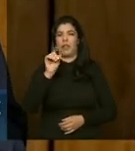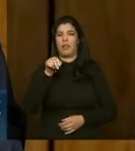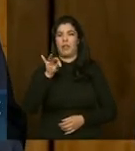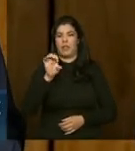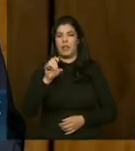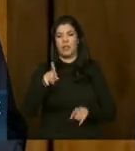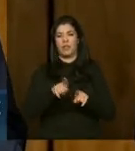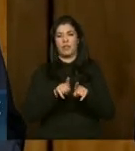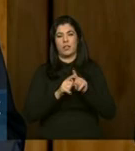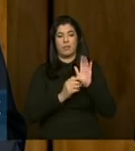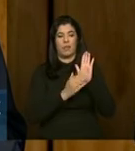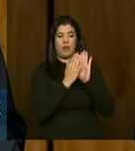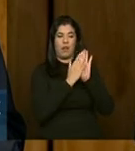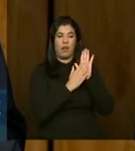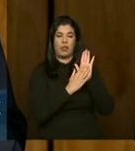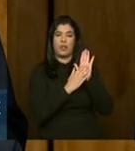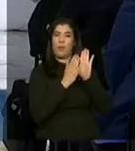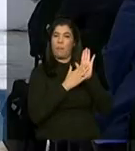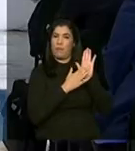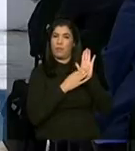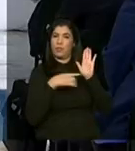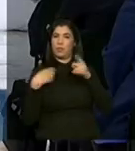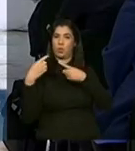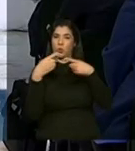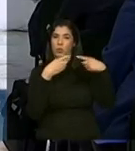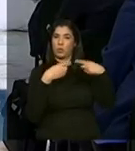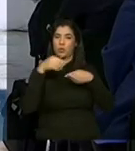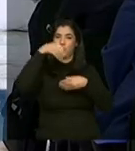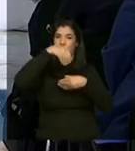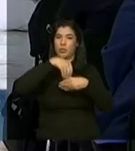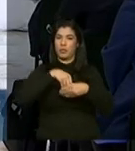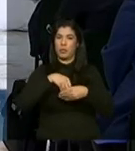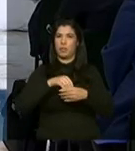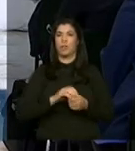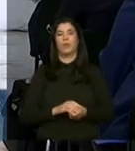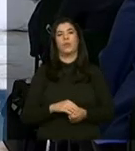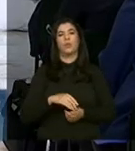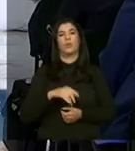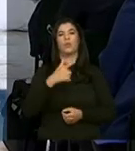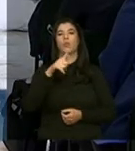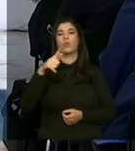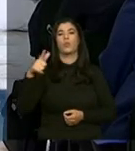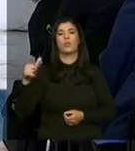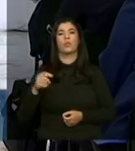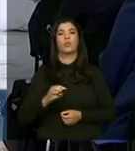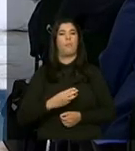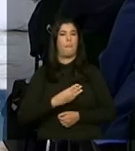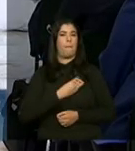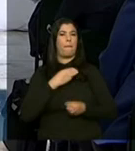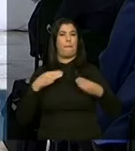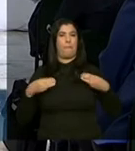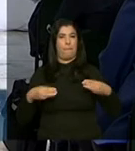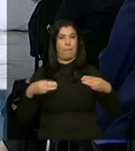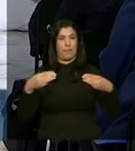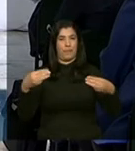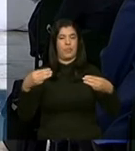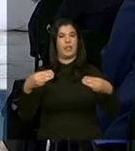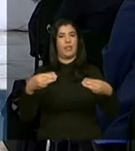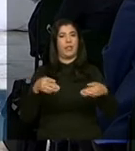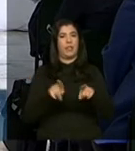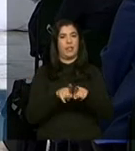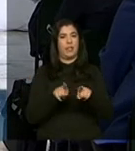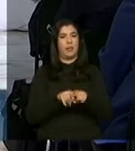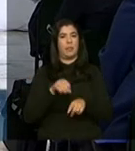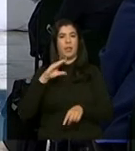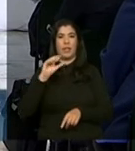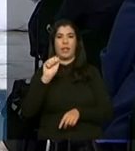essa proposta para discussão na Casa Civil com os outros ministérios, com os demais ministérios envolvidos e